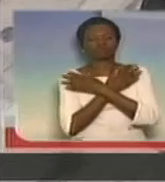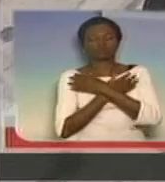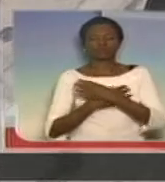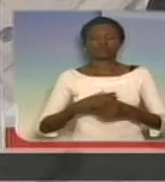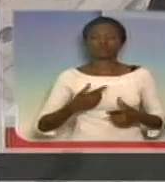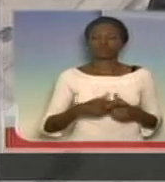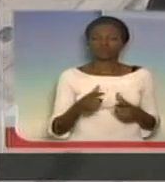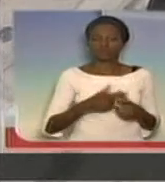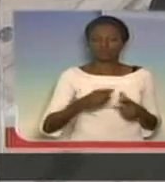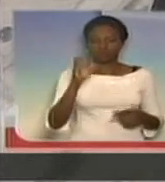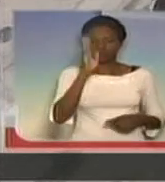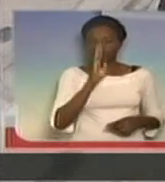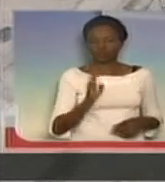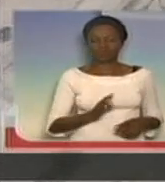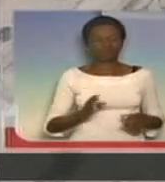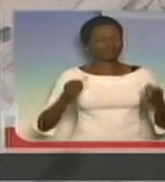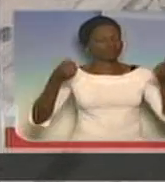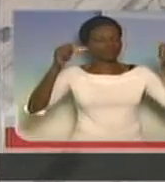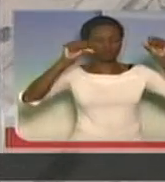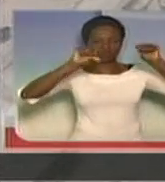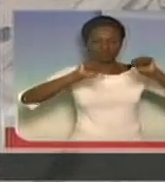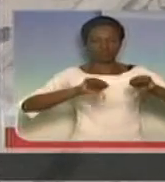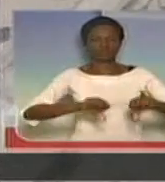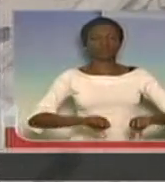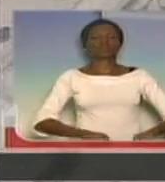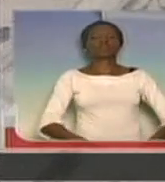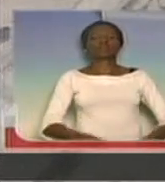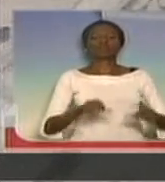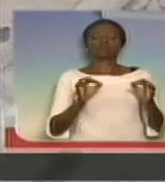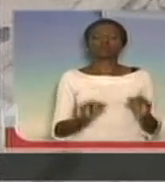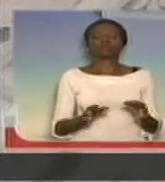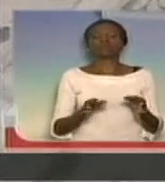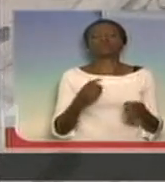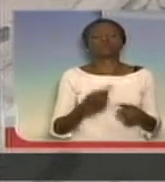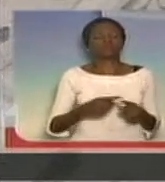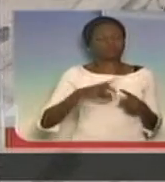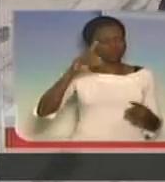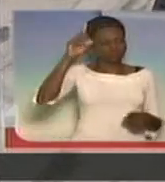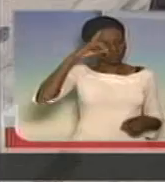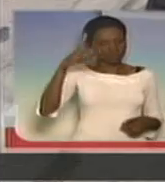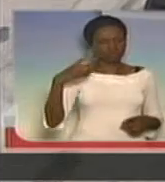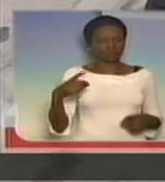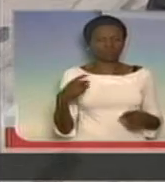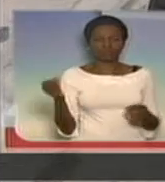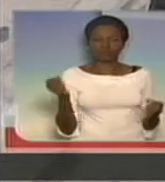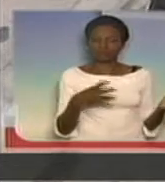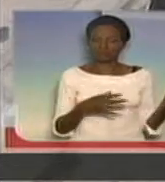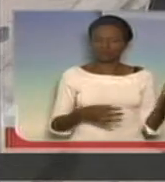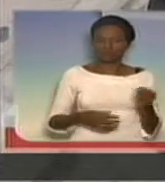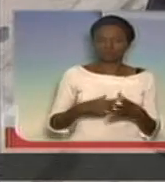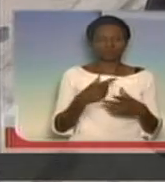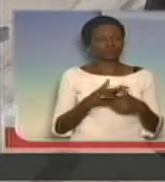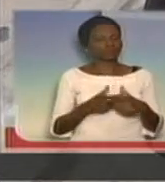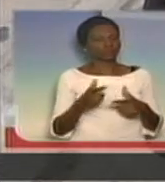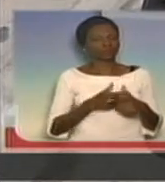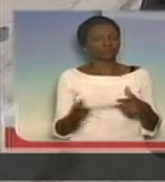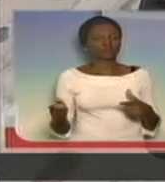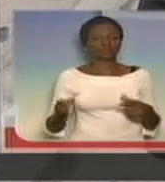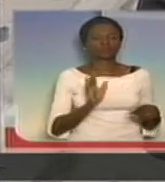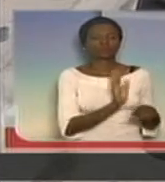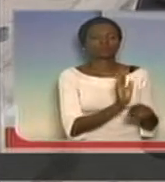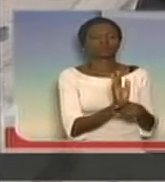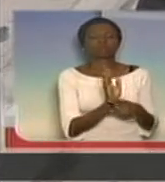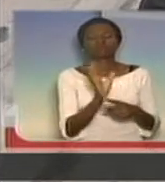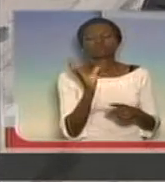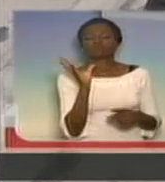no Brasil vai piorar. Vai piorar porque a cada dia nós vemos novos escândalos e as providências são tomadas muito